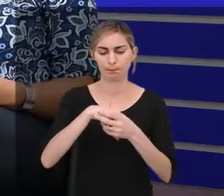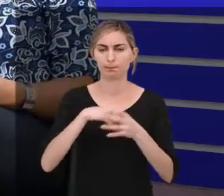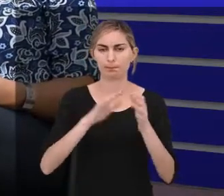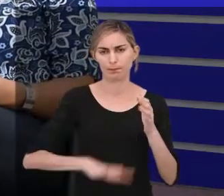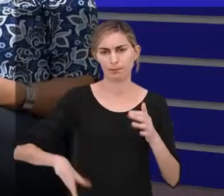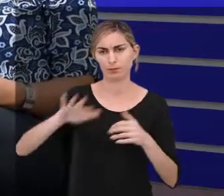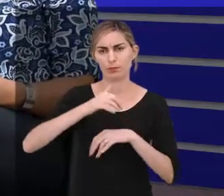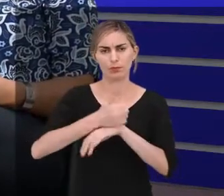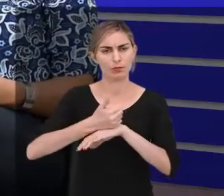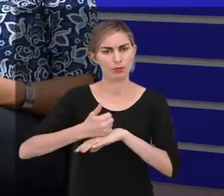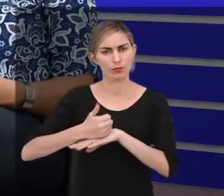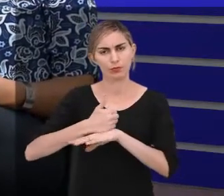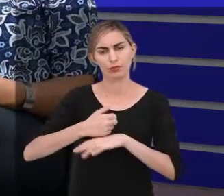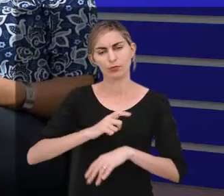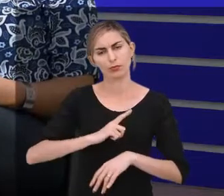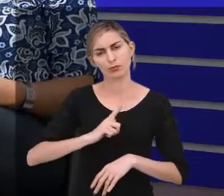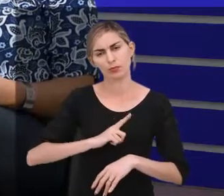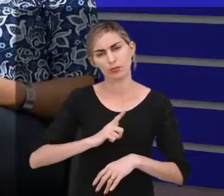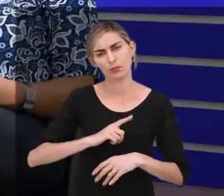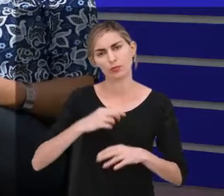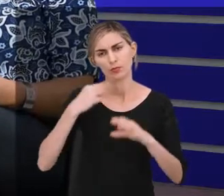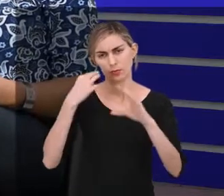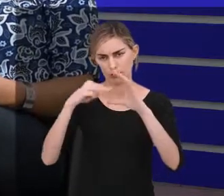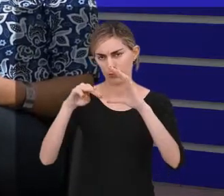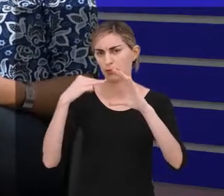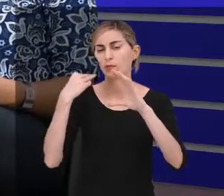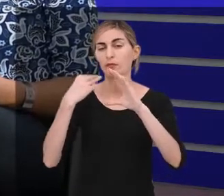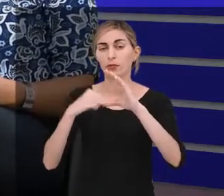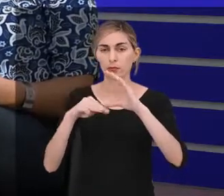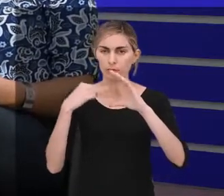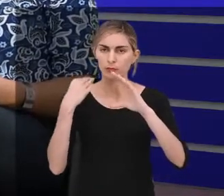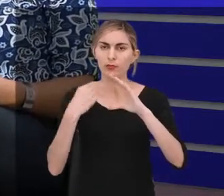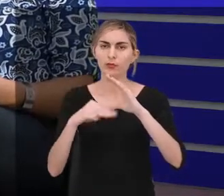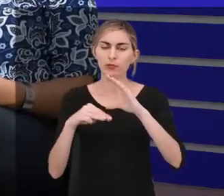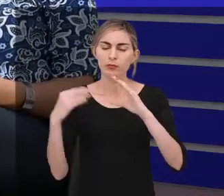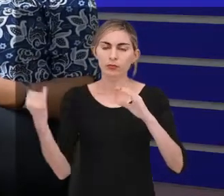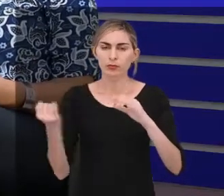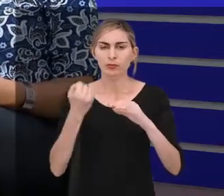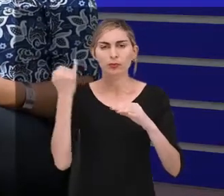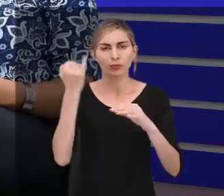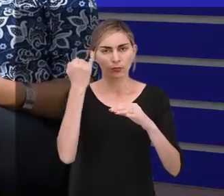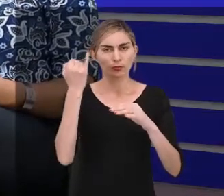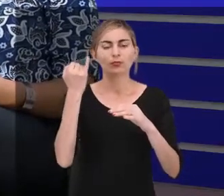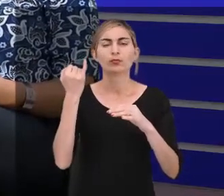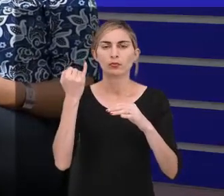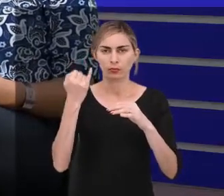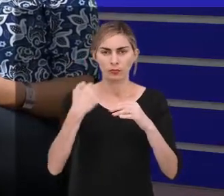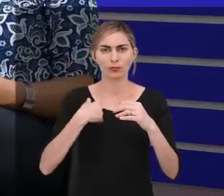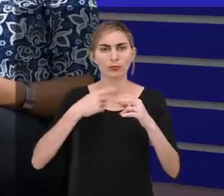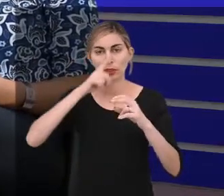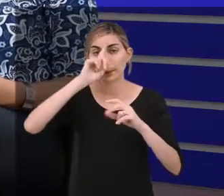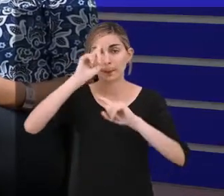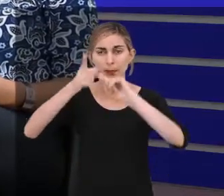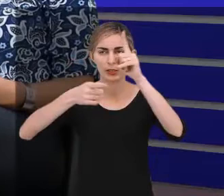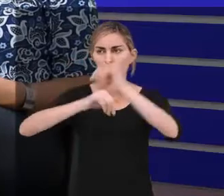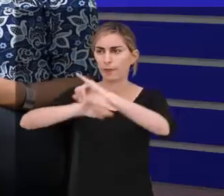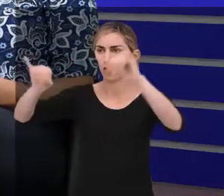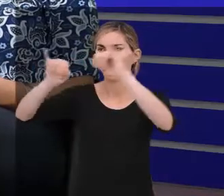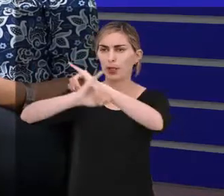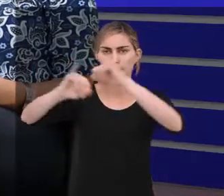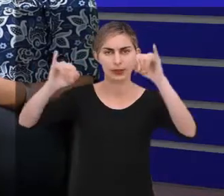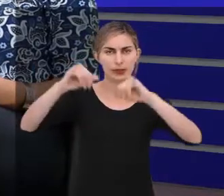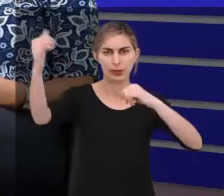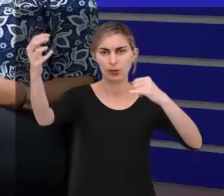ambiente profissional, a gente utiliza muito o e-mail. O e-mail é um canal importante para a gente mandar informações e